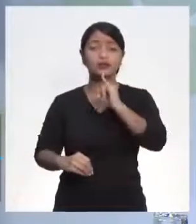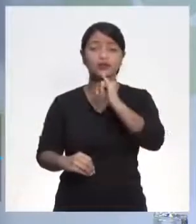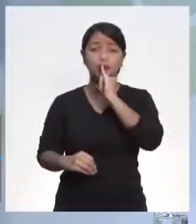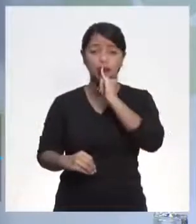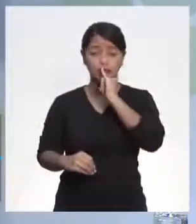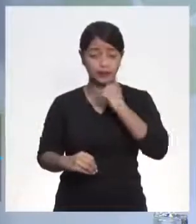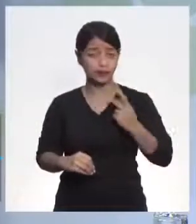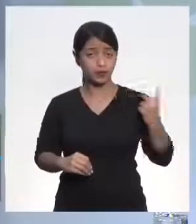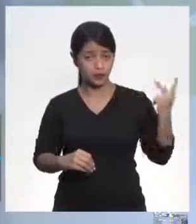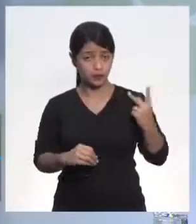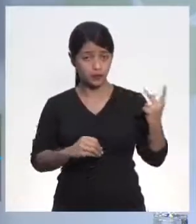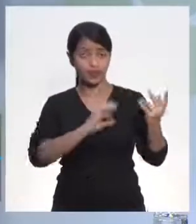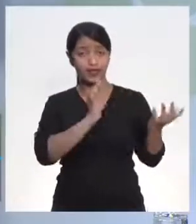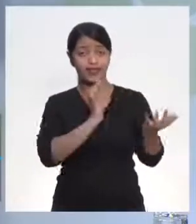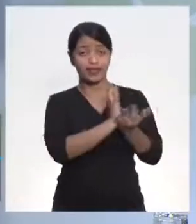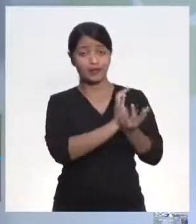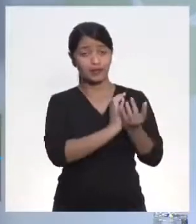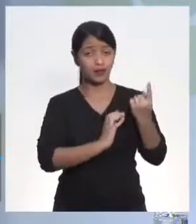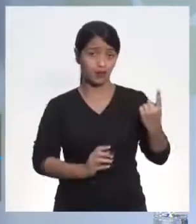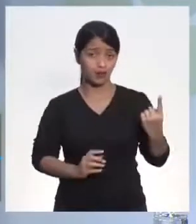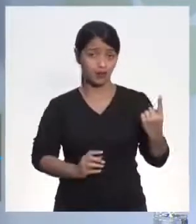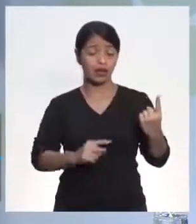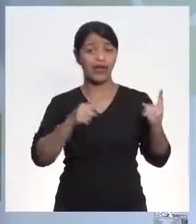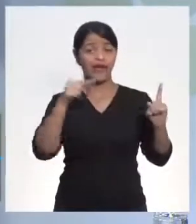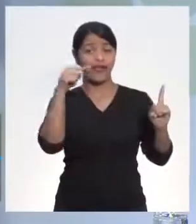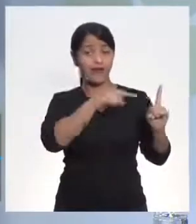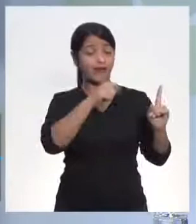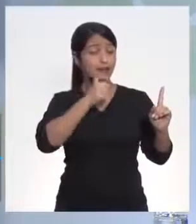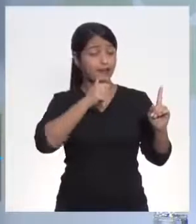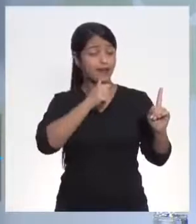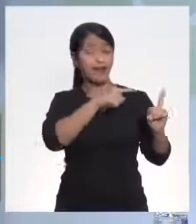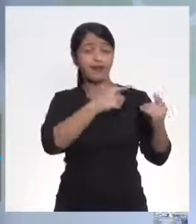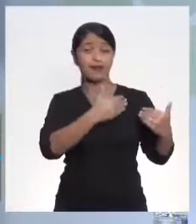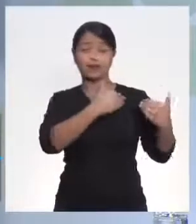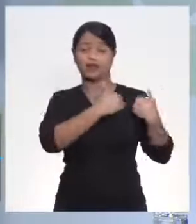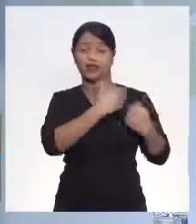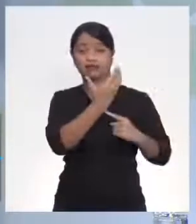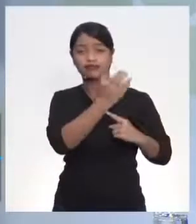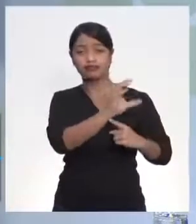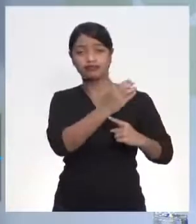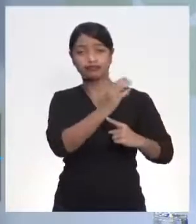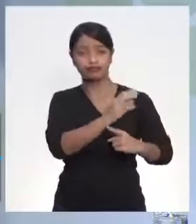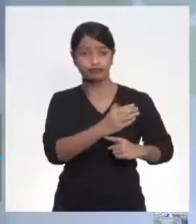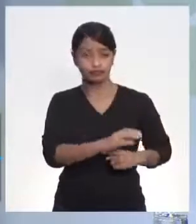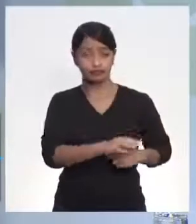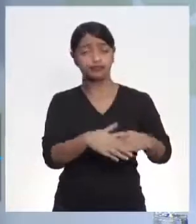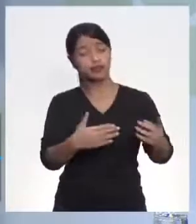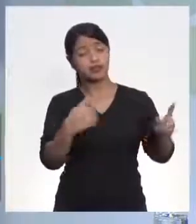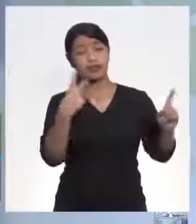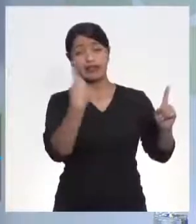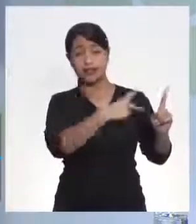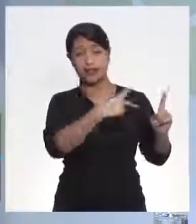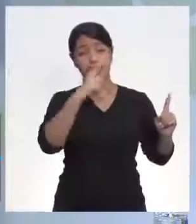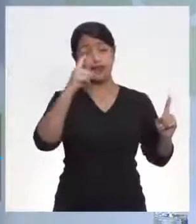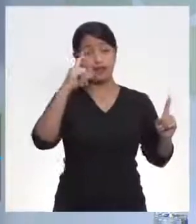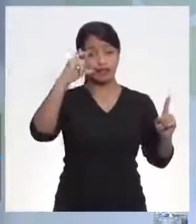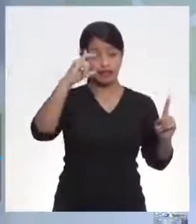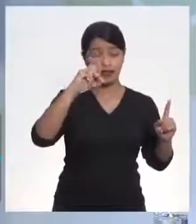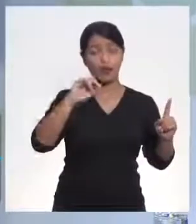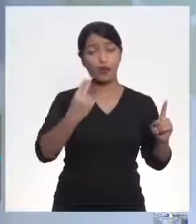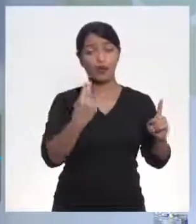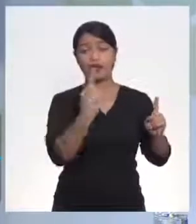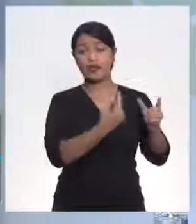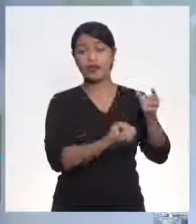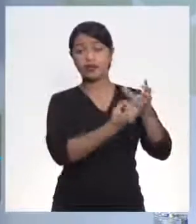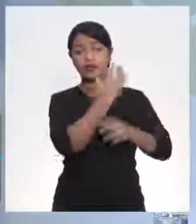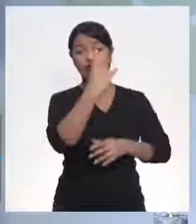numa equipe. Ela é responsável pelas postagens, então só na página dela ou no Instagram que ela construiu, ou da